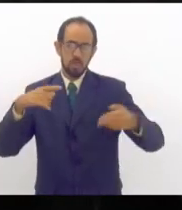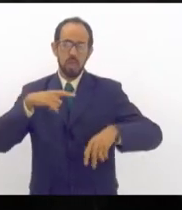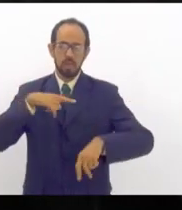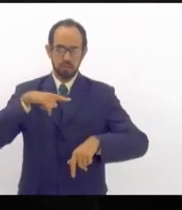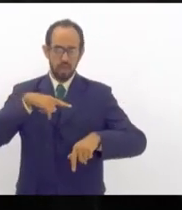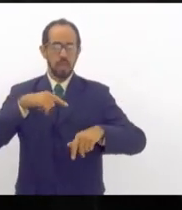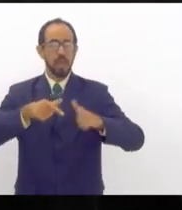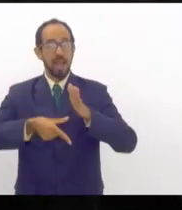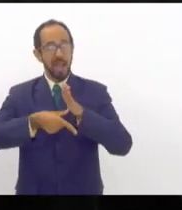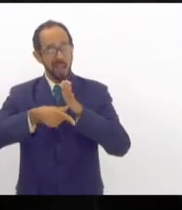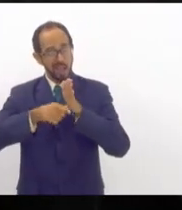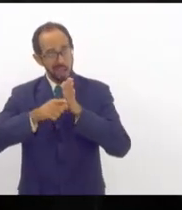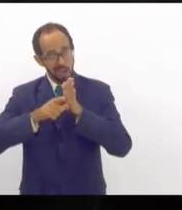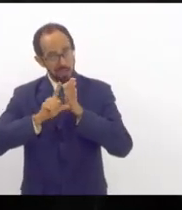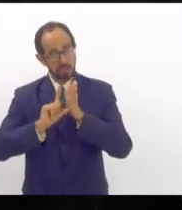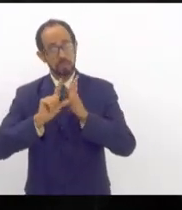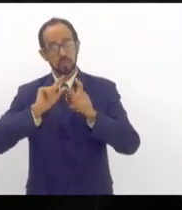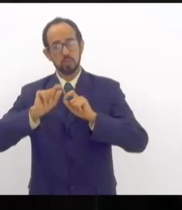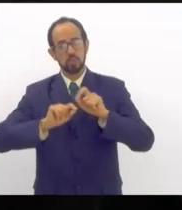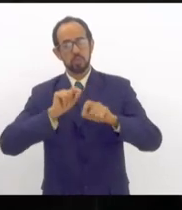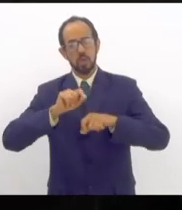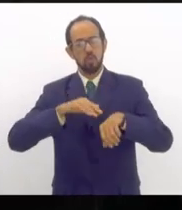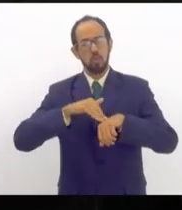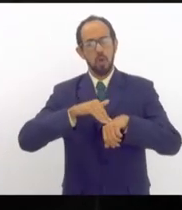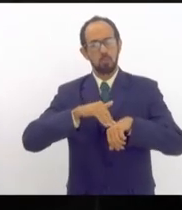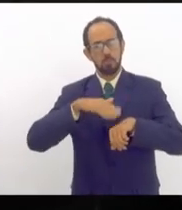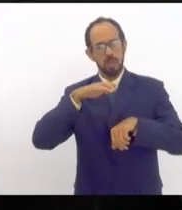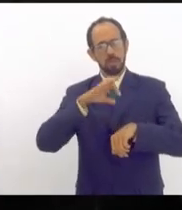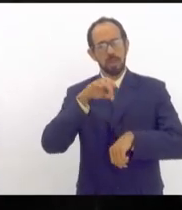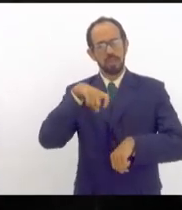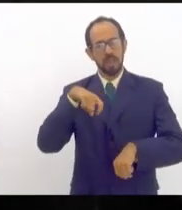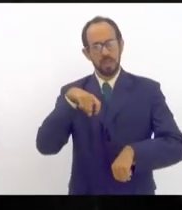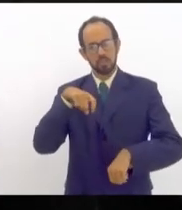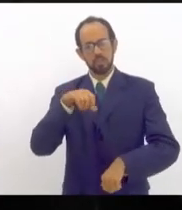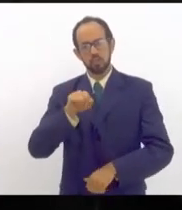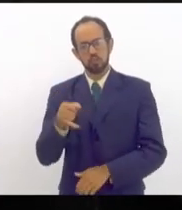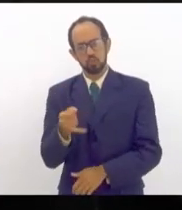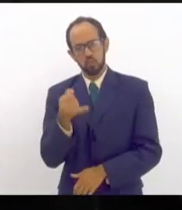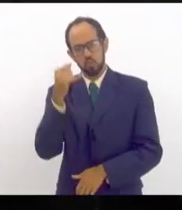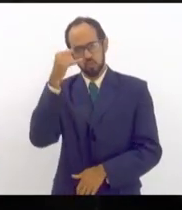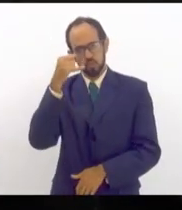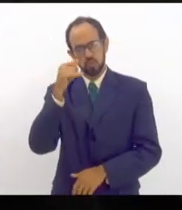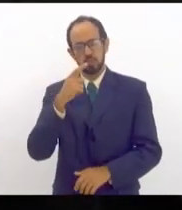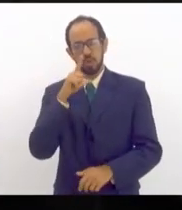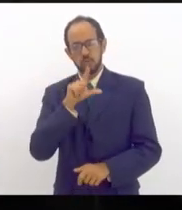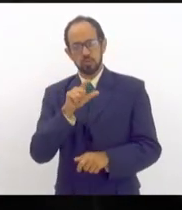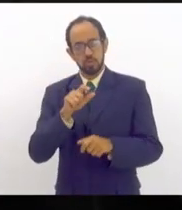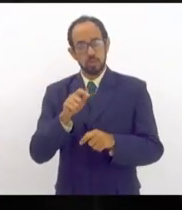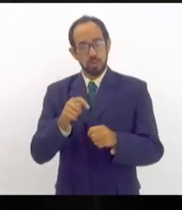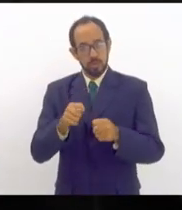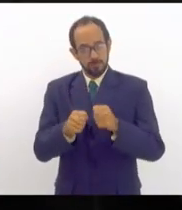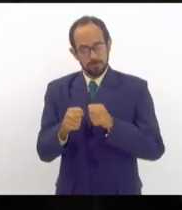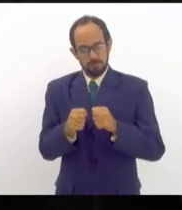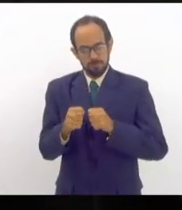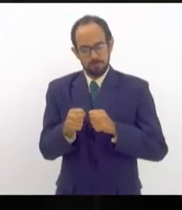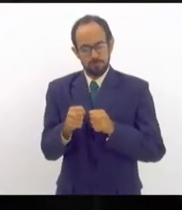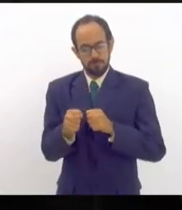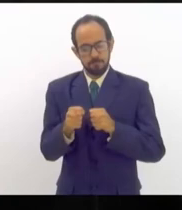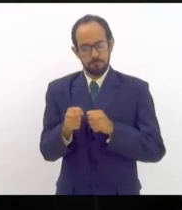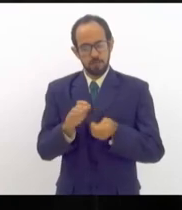preventivamente se aumenta a taxa de juros para quê para segurar o consumo